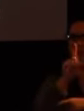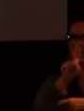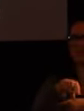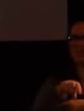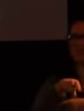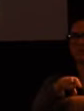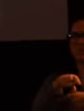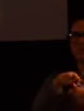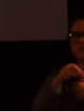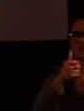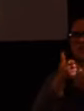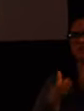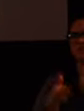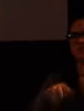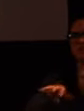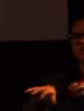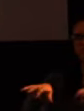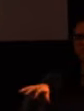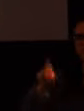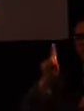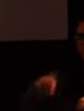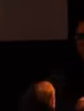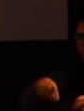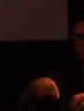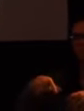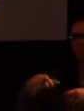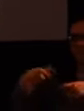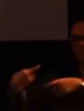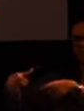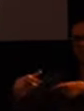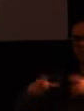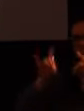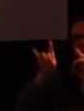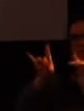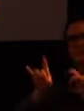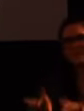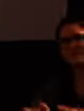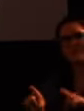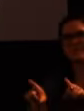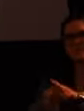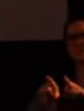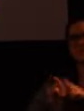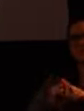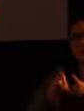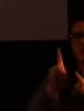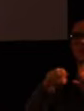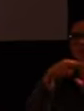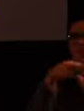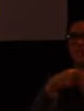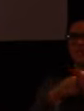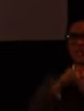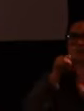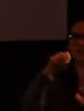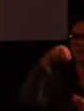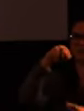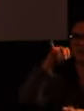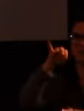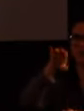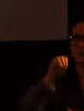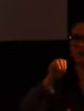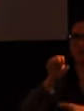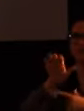subdivide em A e B, que traz as áreas especiais, que vão se sobrepor à regra do zoneamento geral, como o nome já diz, são